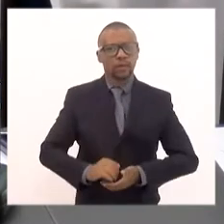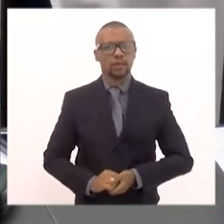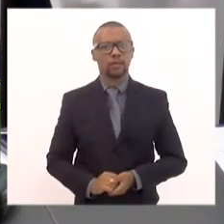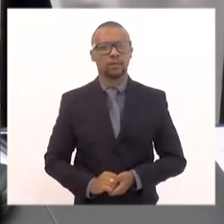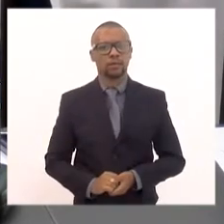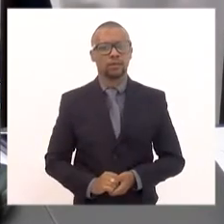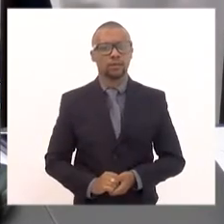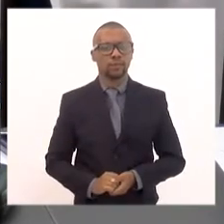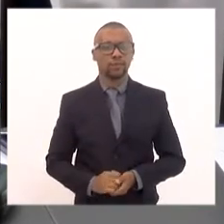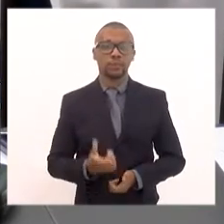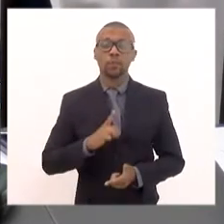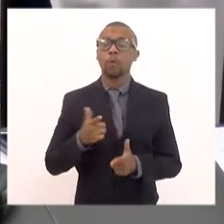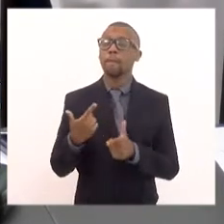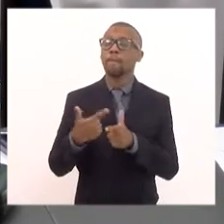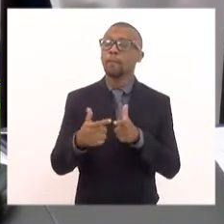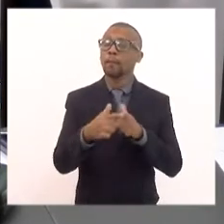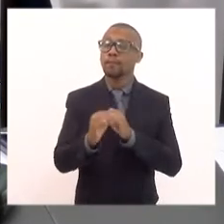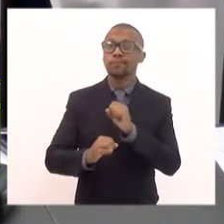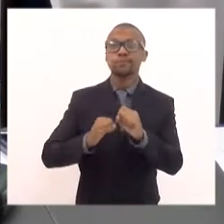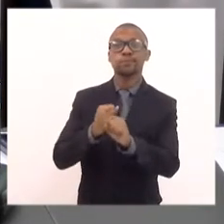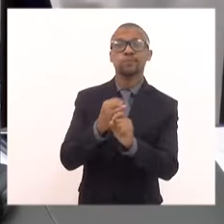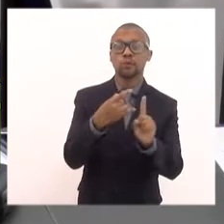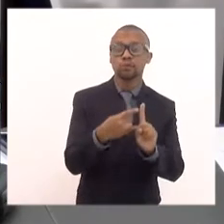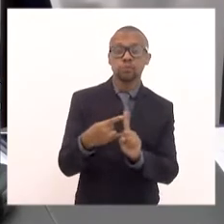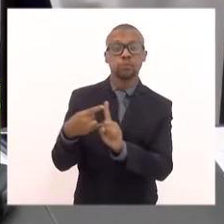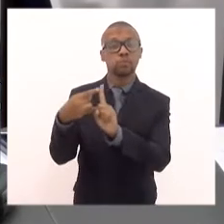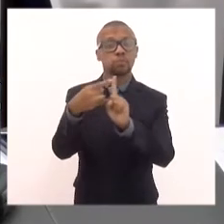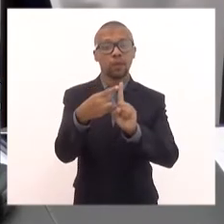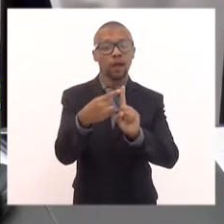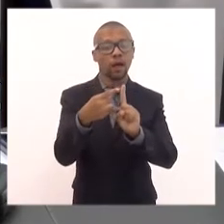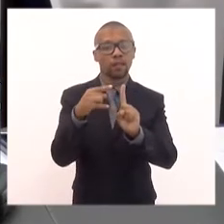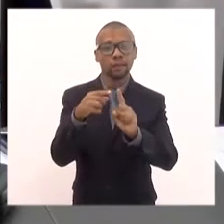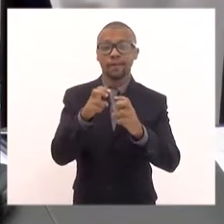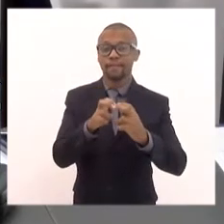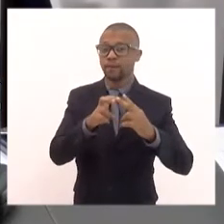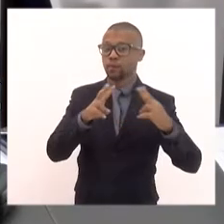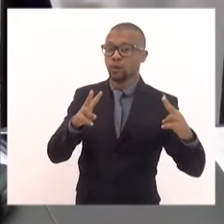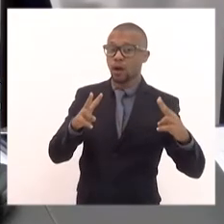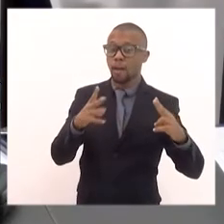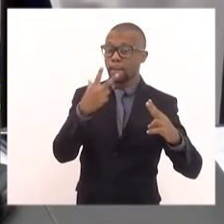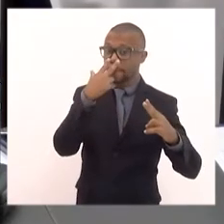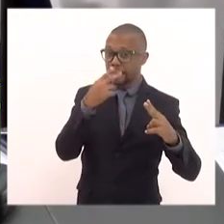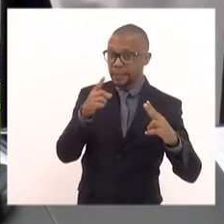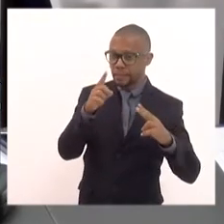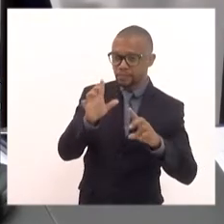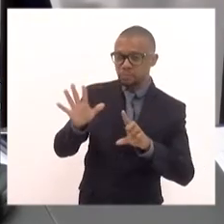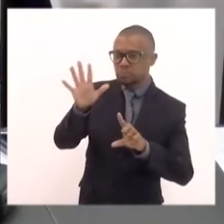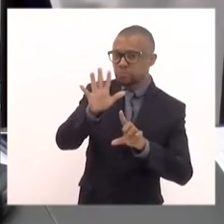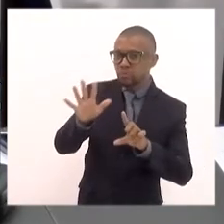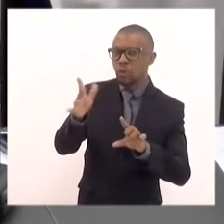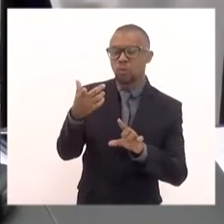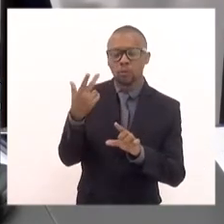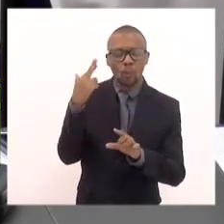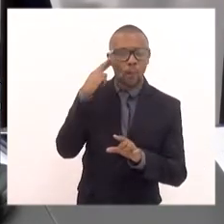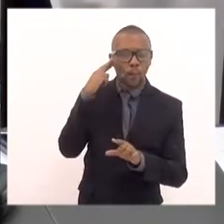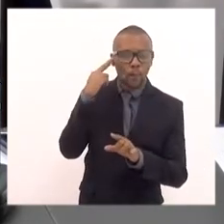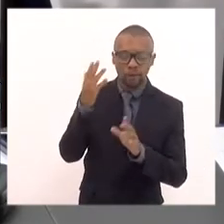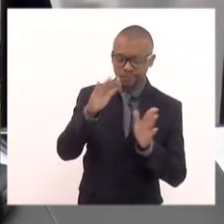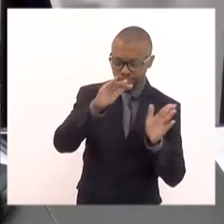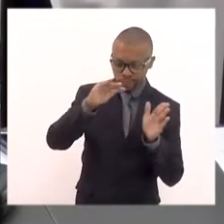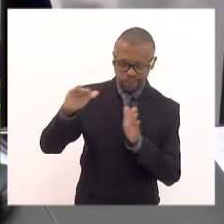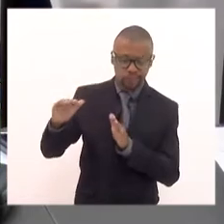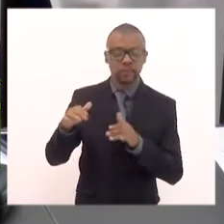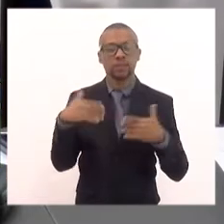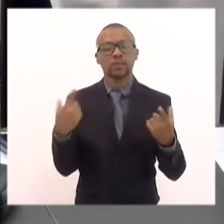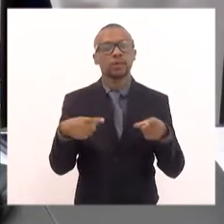Nós estamos com problema de conexão com o plenário virtual, viu? Porque eles lá não parece que não estão escutando a gente. Então, e